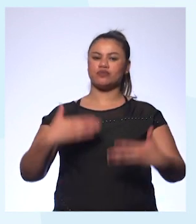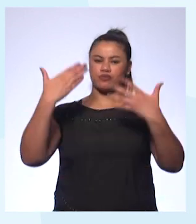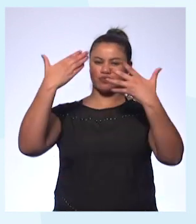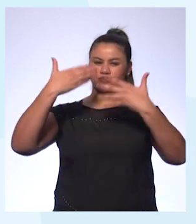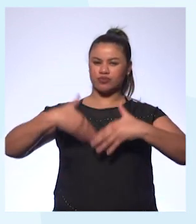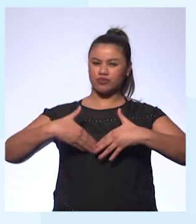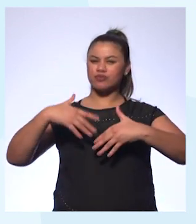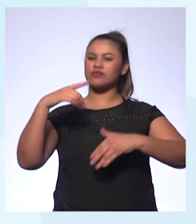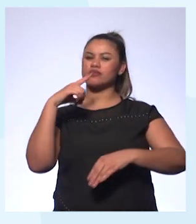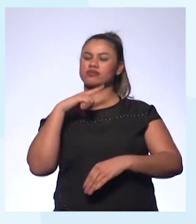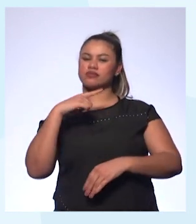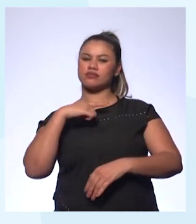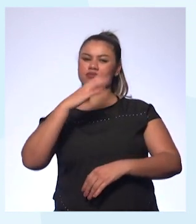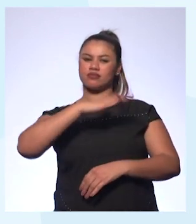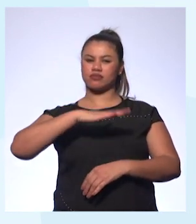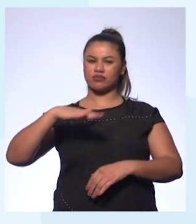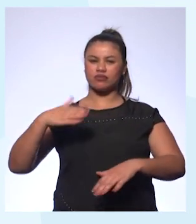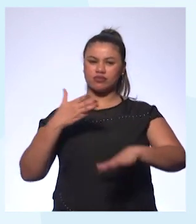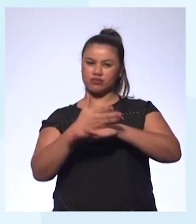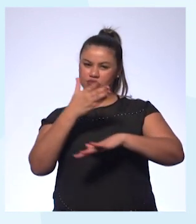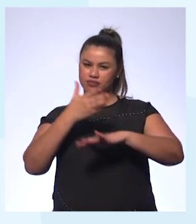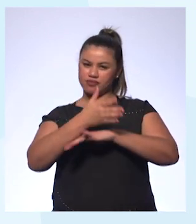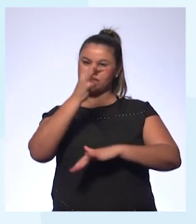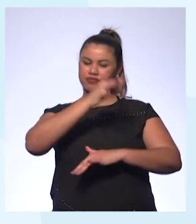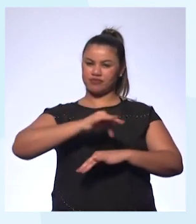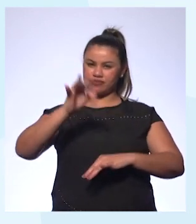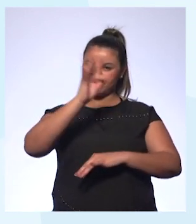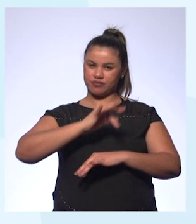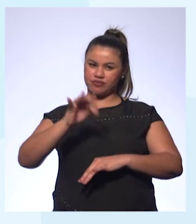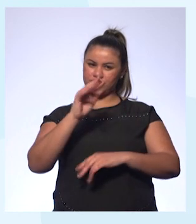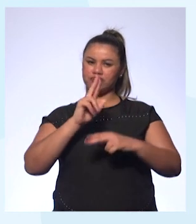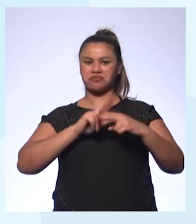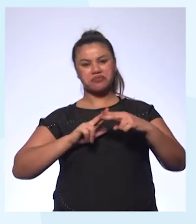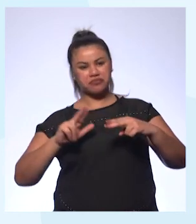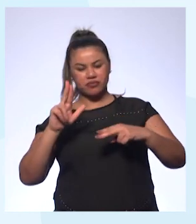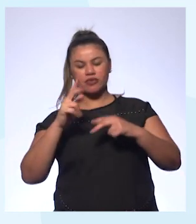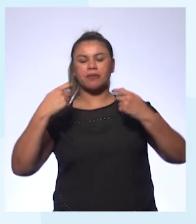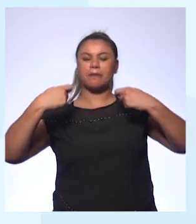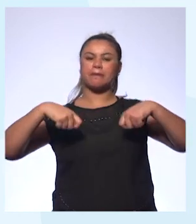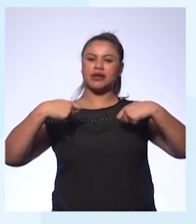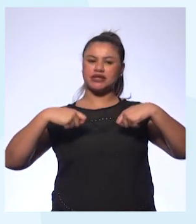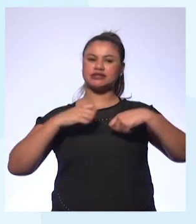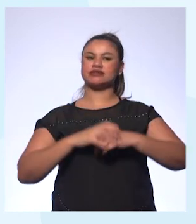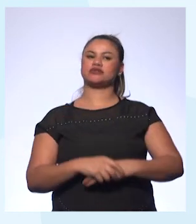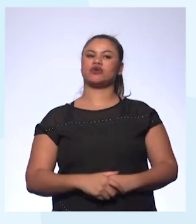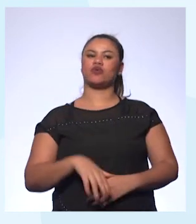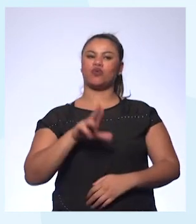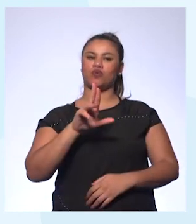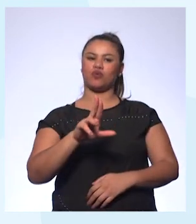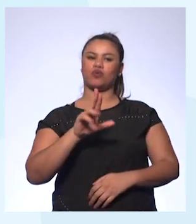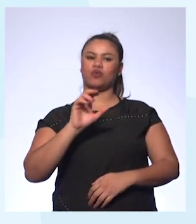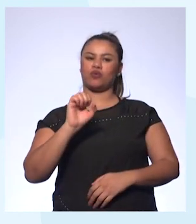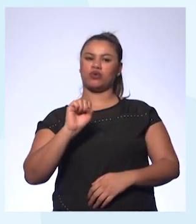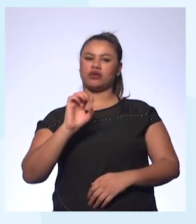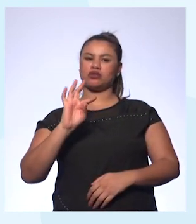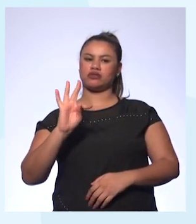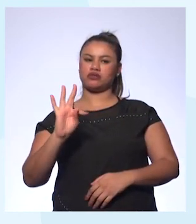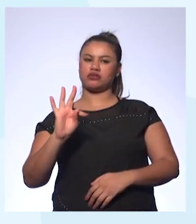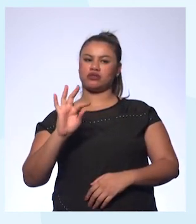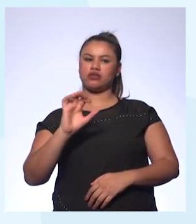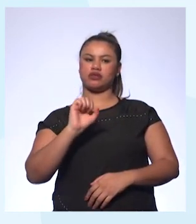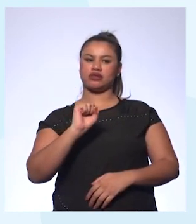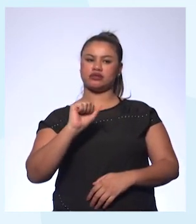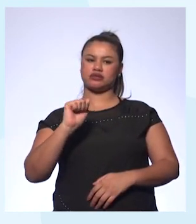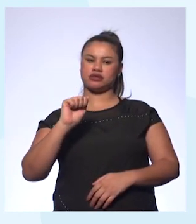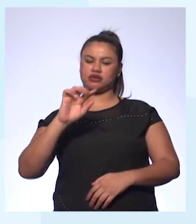que os alunos que querem entrar numa faculdade univercidade fazem o Wesley ti é o equivalente ao nosso